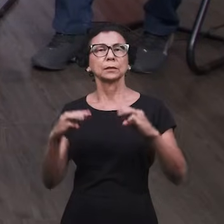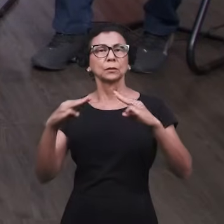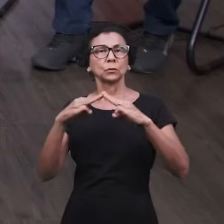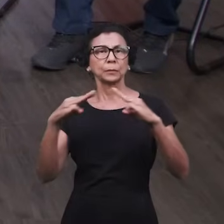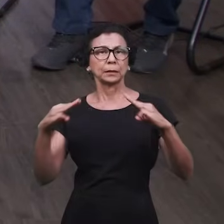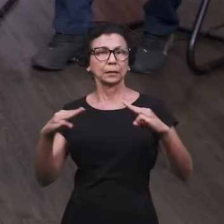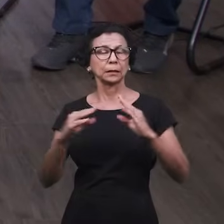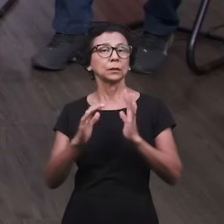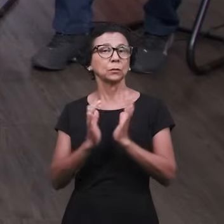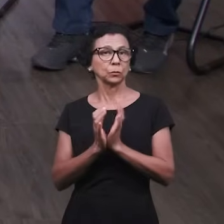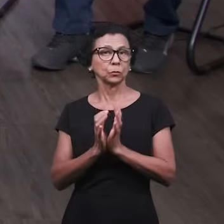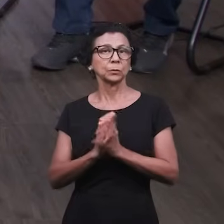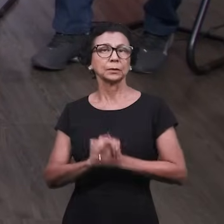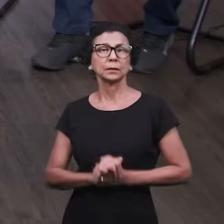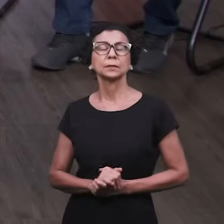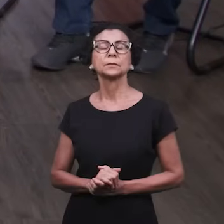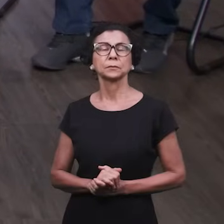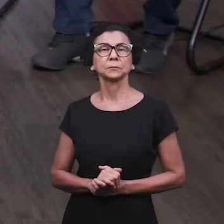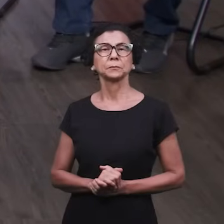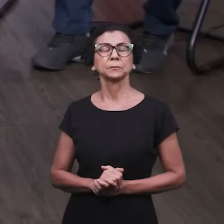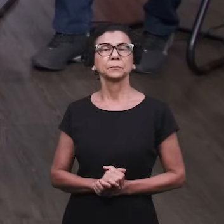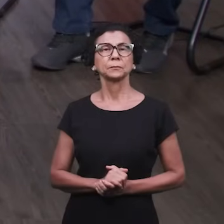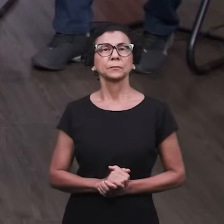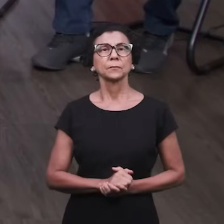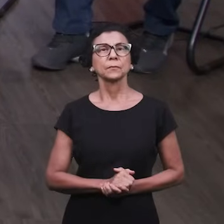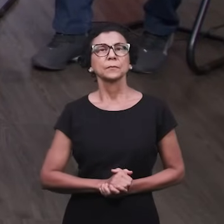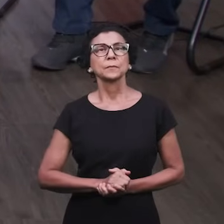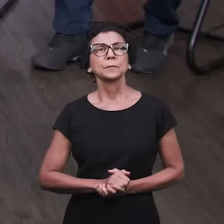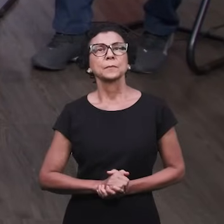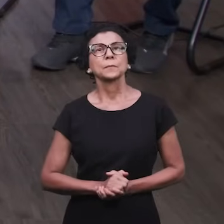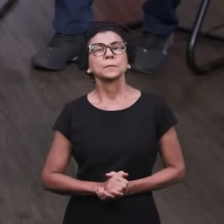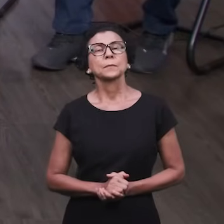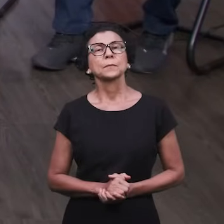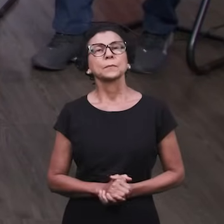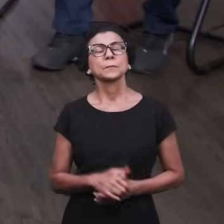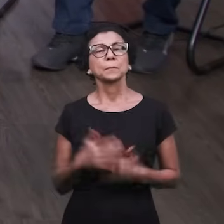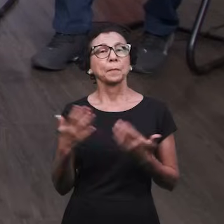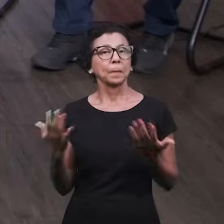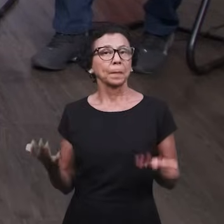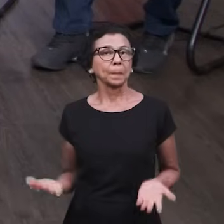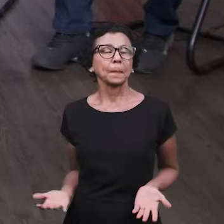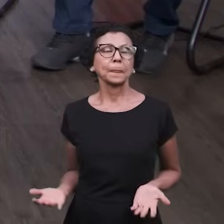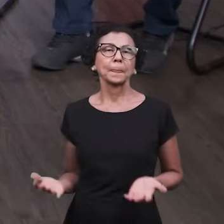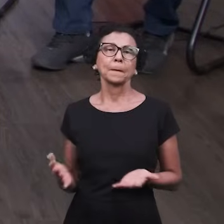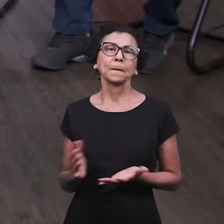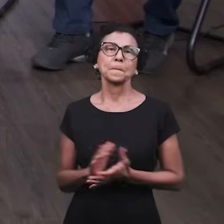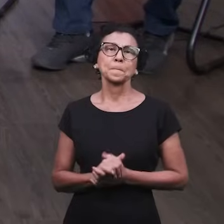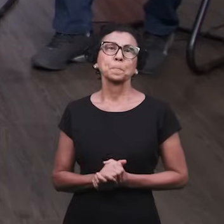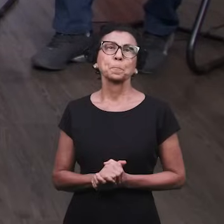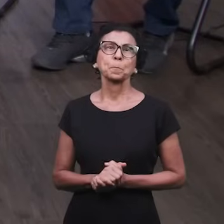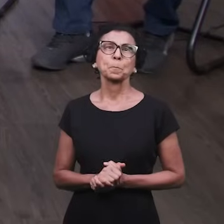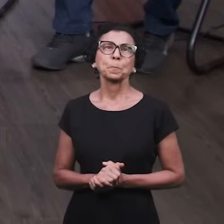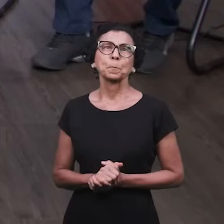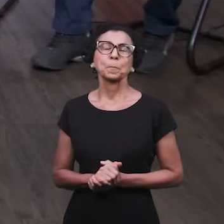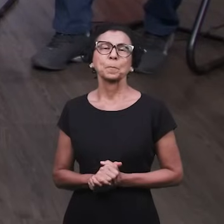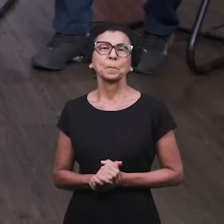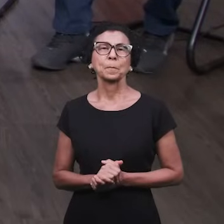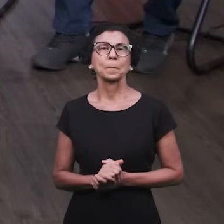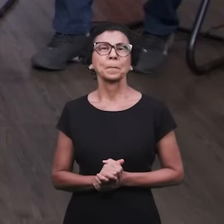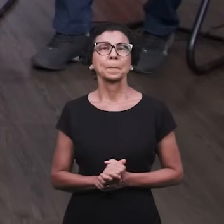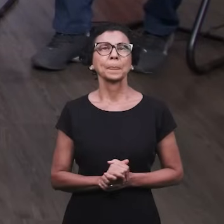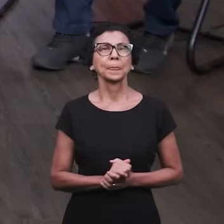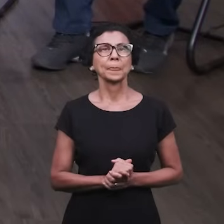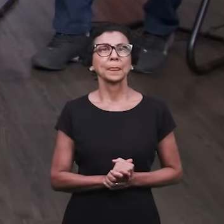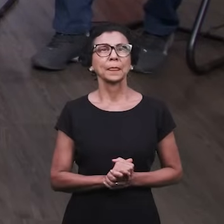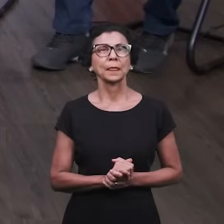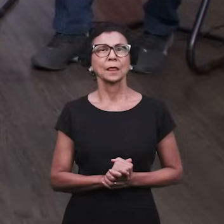à vontade para a gente conversar um pouquinho. Pode falar. Então, nós nos conhecemos no Manaim de Domingos Martins. Eu